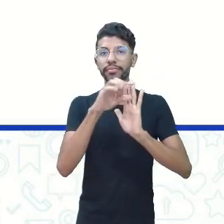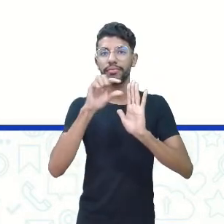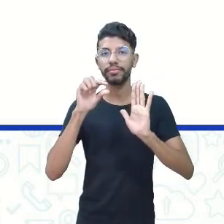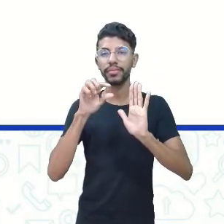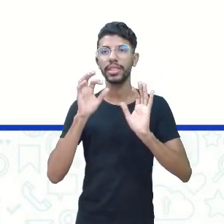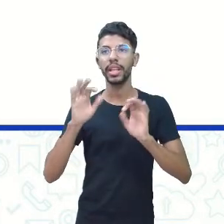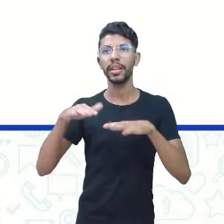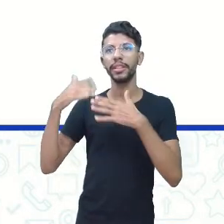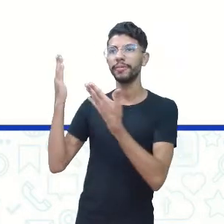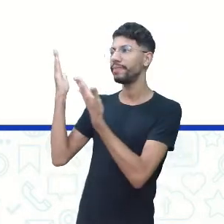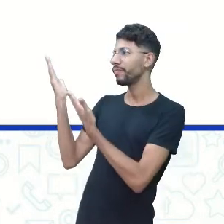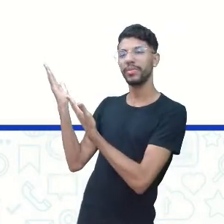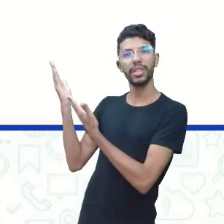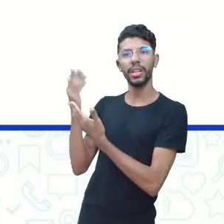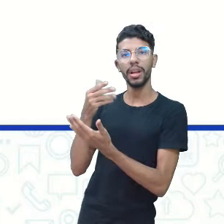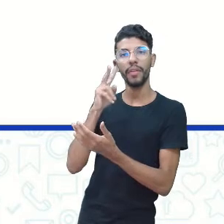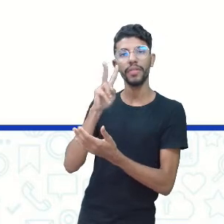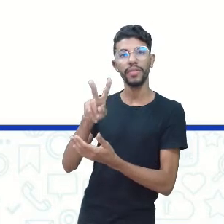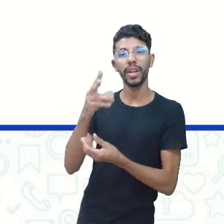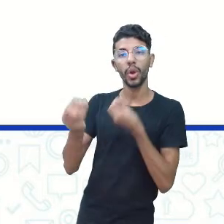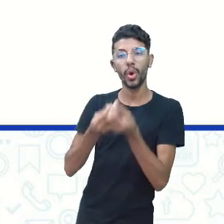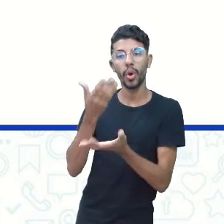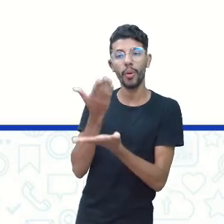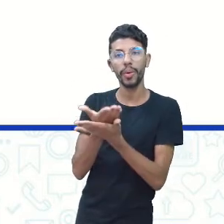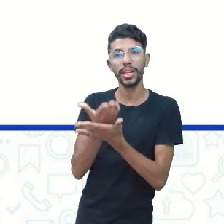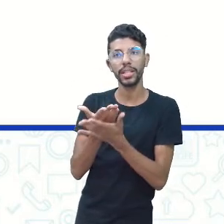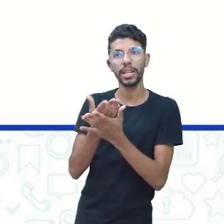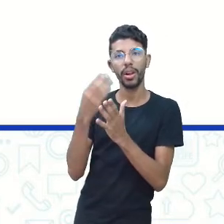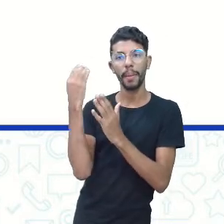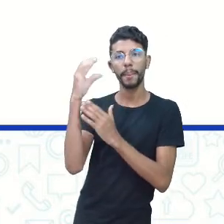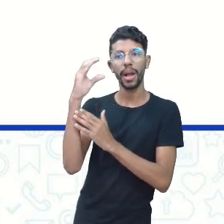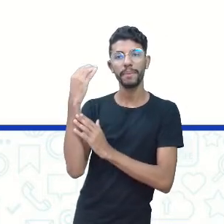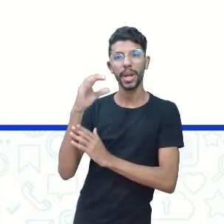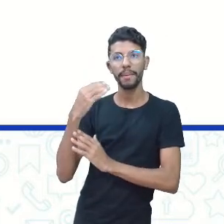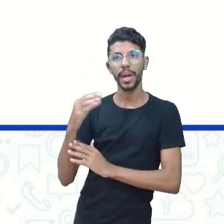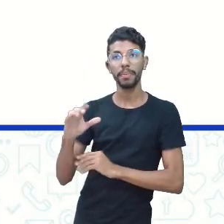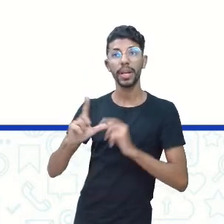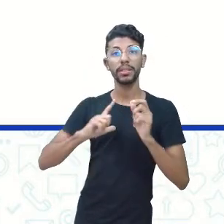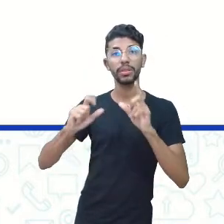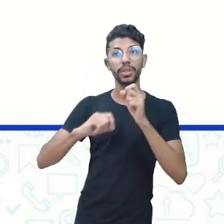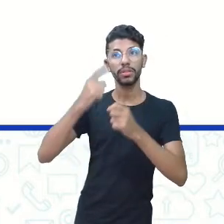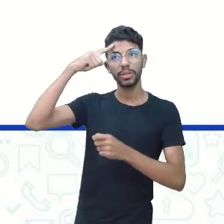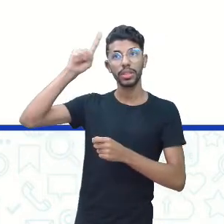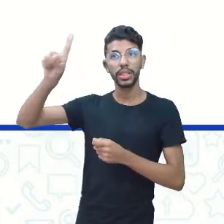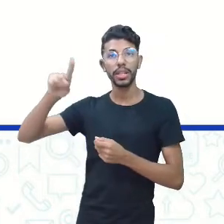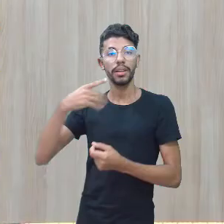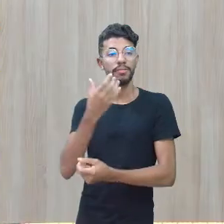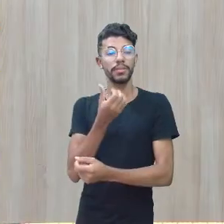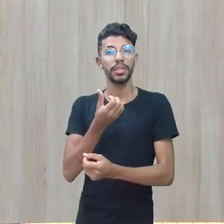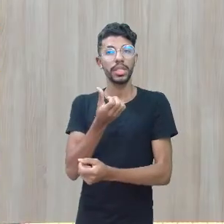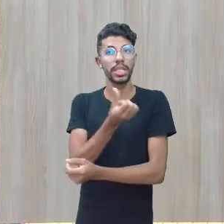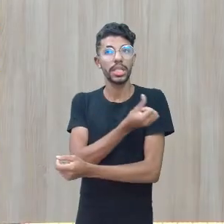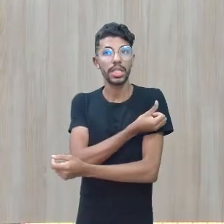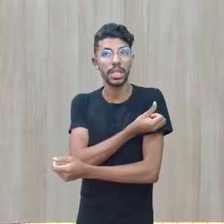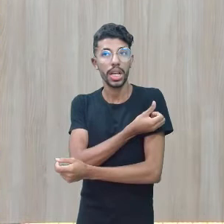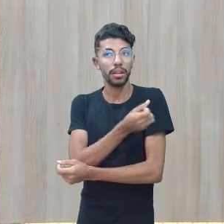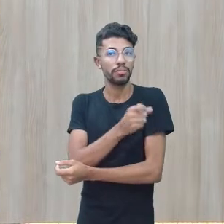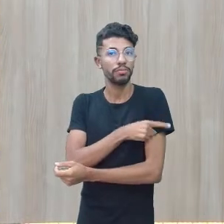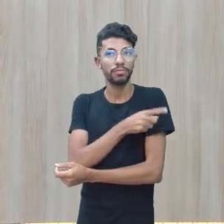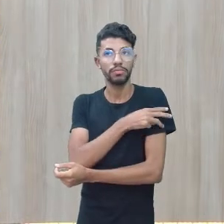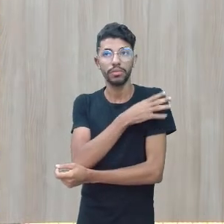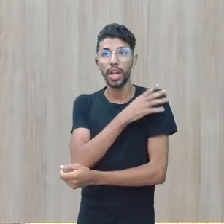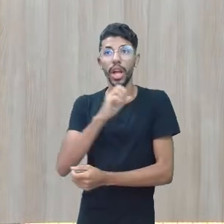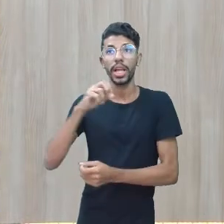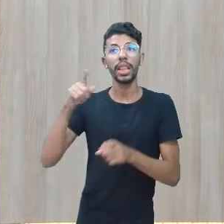gente está colocando a data no comecinho, a série e a disciplina. Então, na aula de hoje, por exemplo, se você